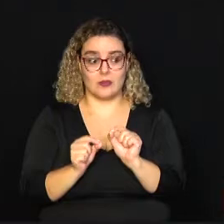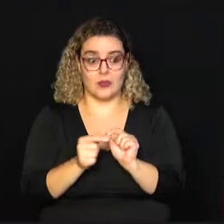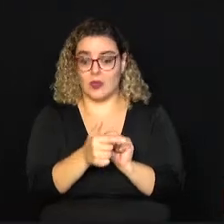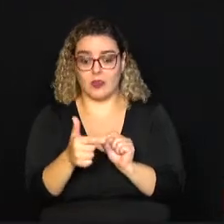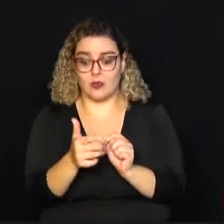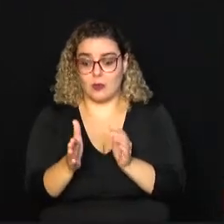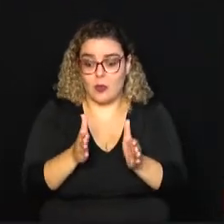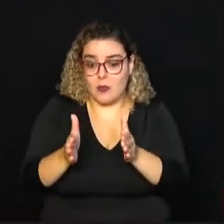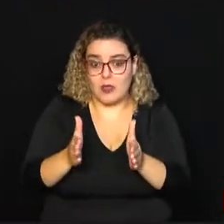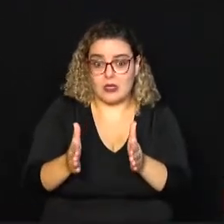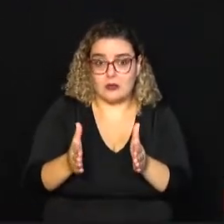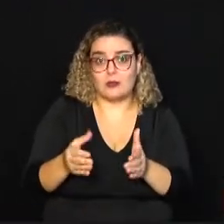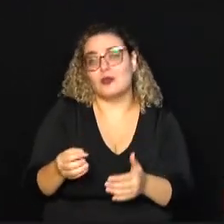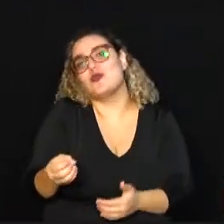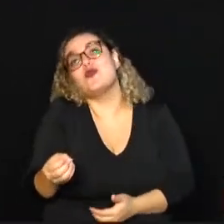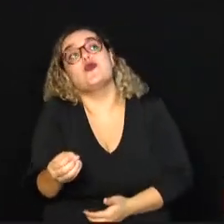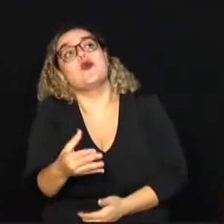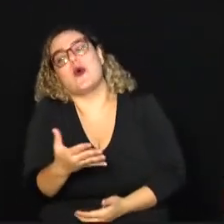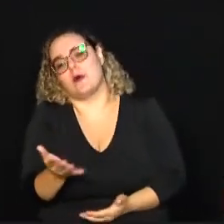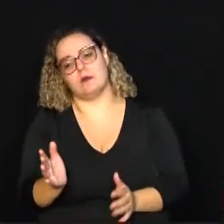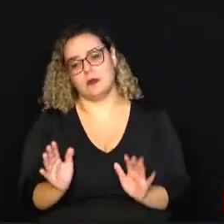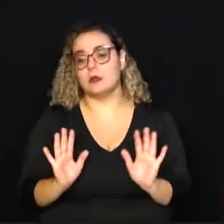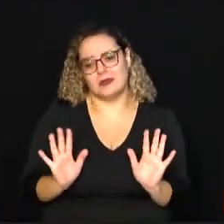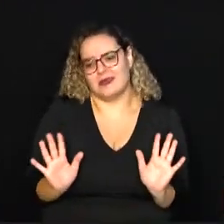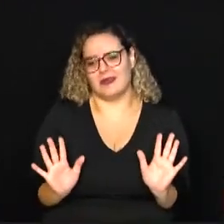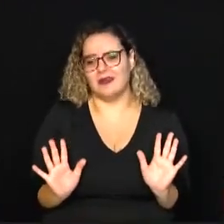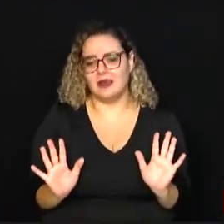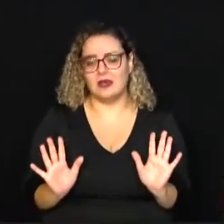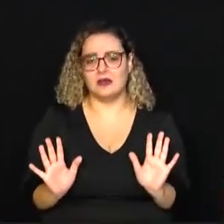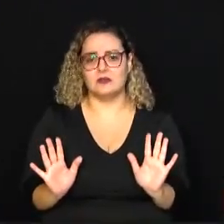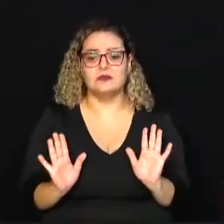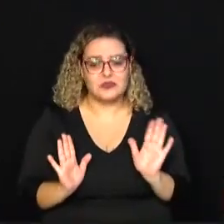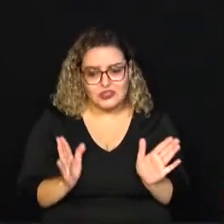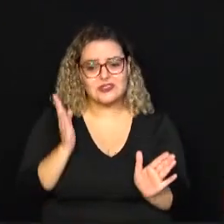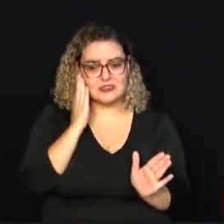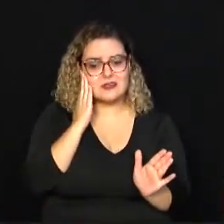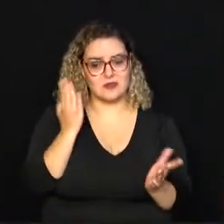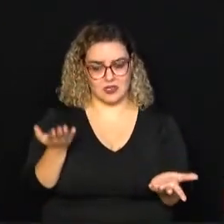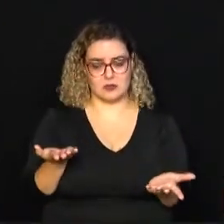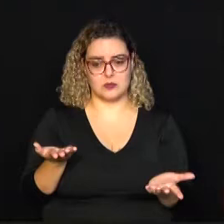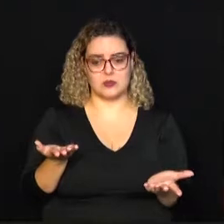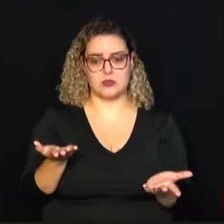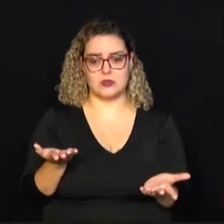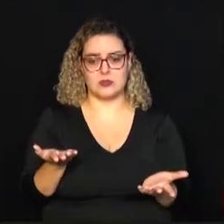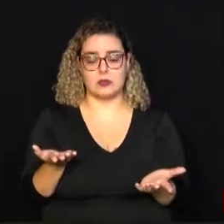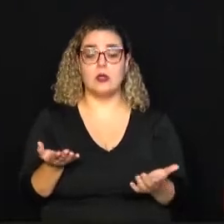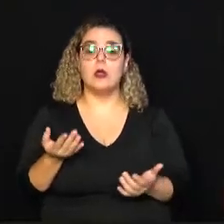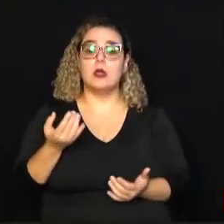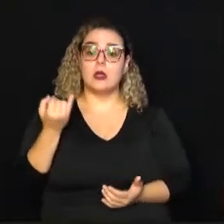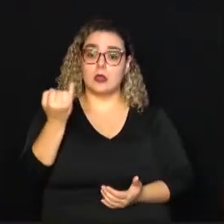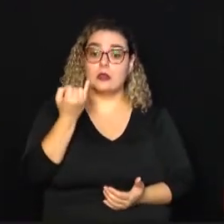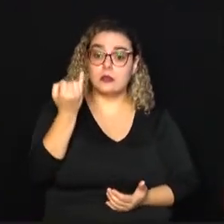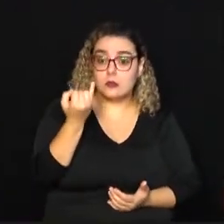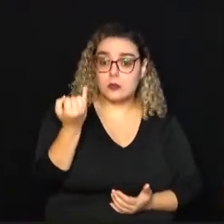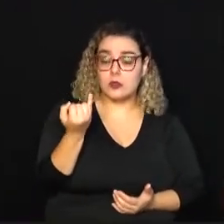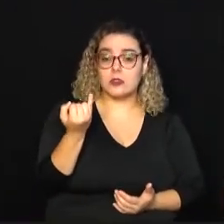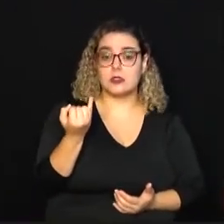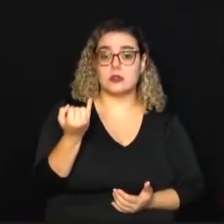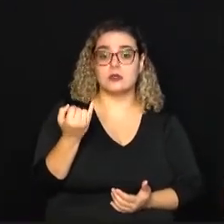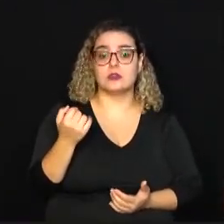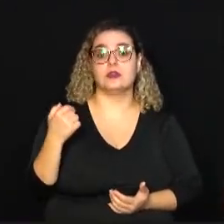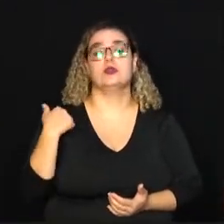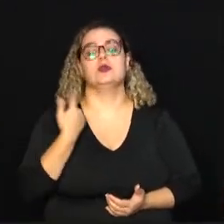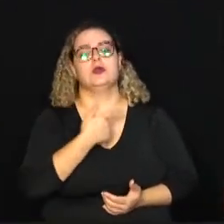descrita como nova completamente, né? Posto isso, é muito importante a gente então fazer